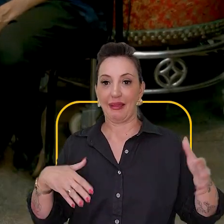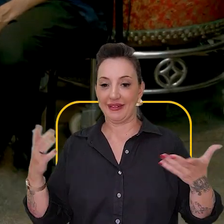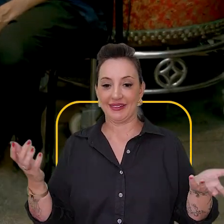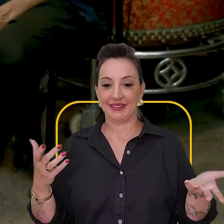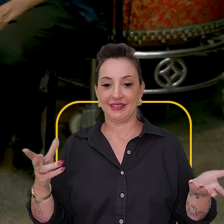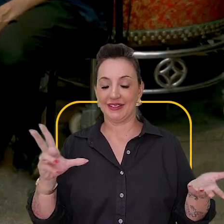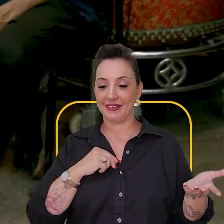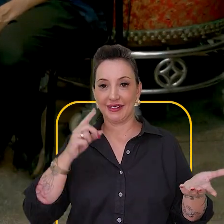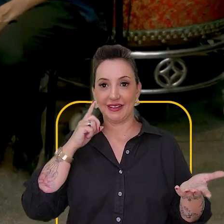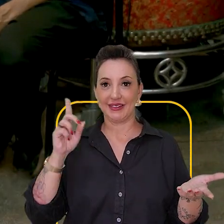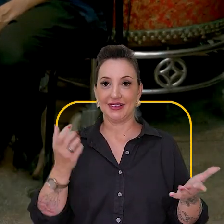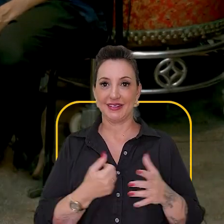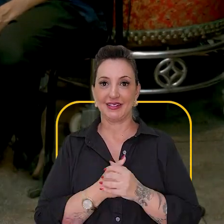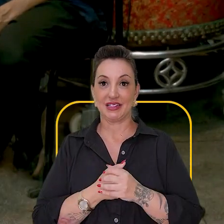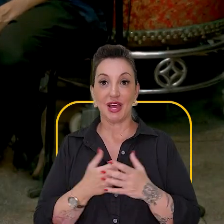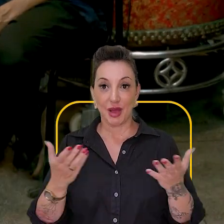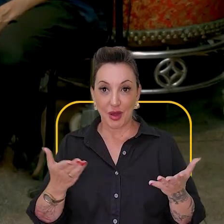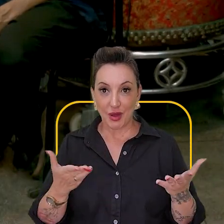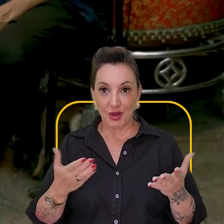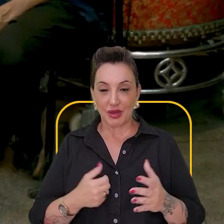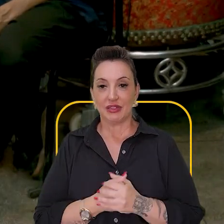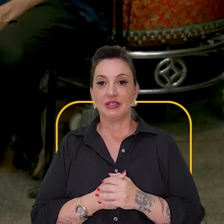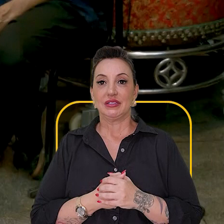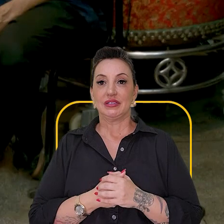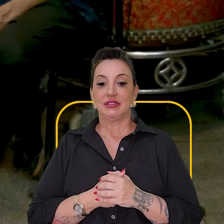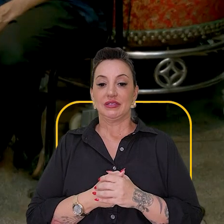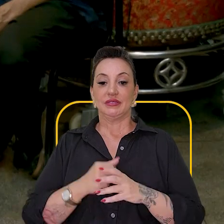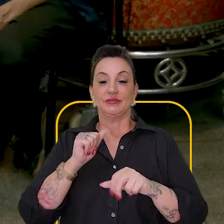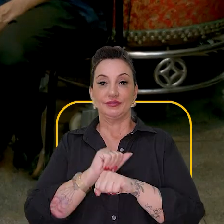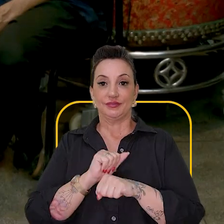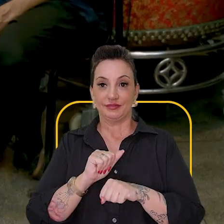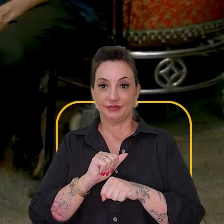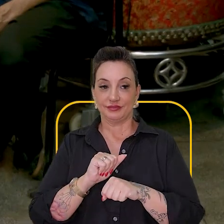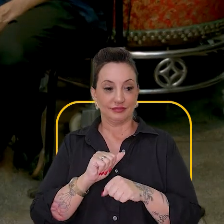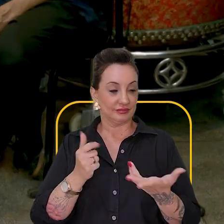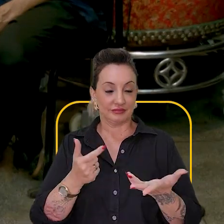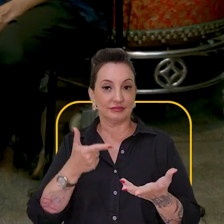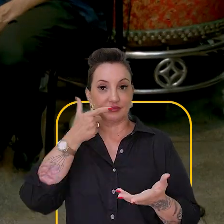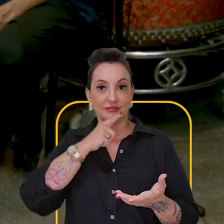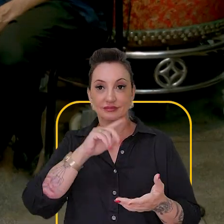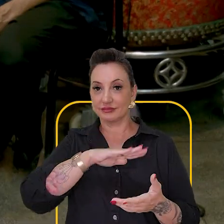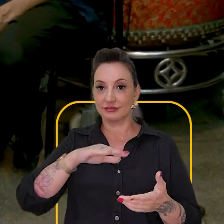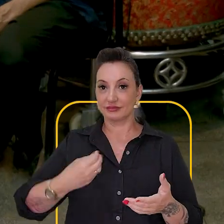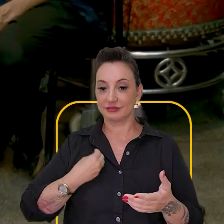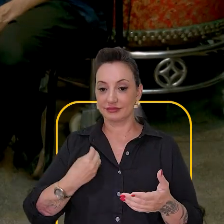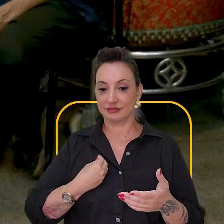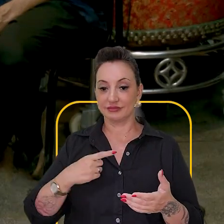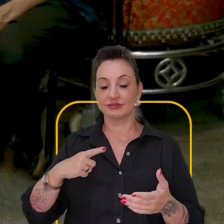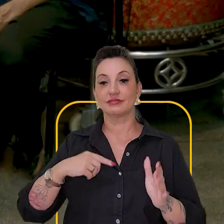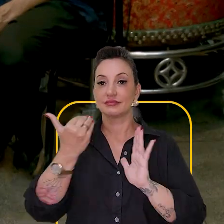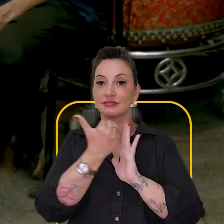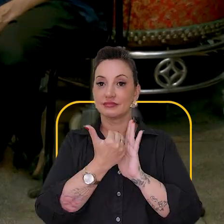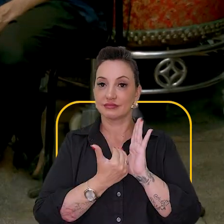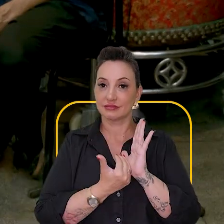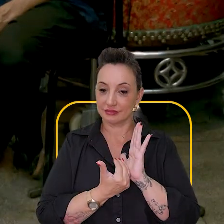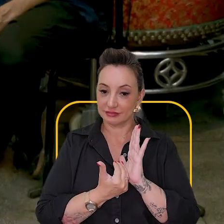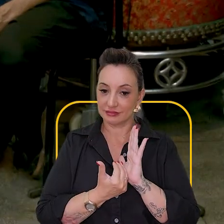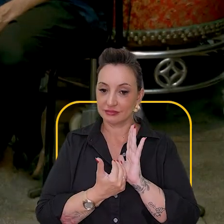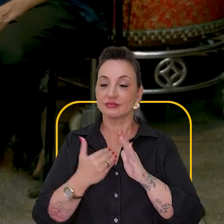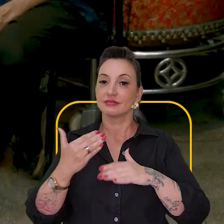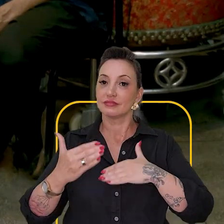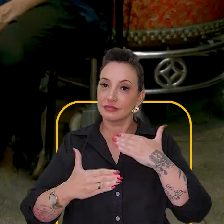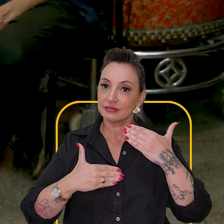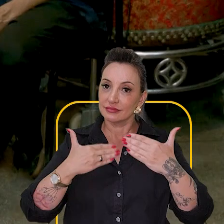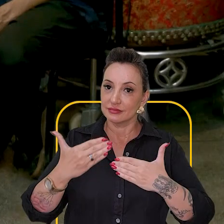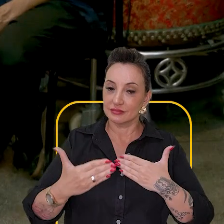meu Deus então hoje para que meus alunos não passem com isso eu tenho um programa onde eu vou